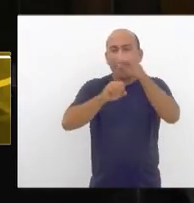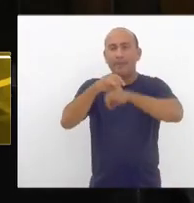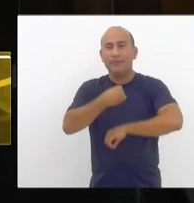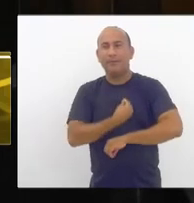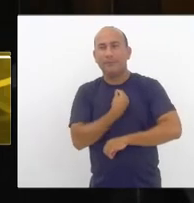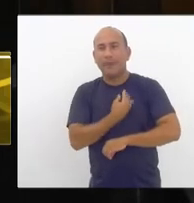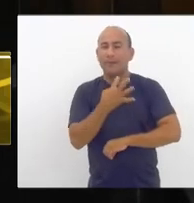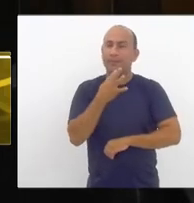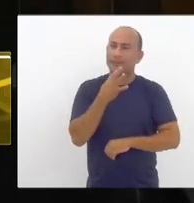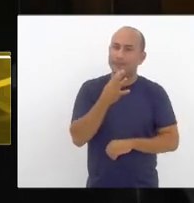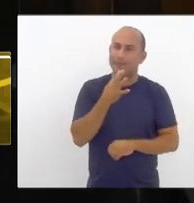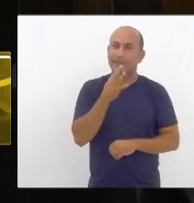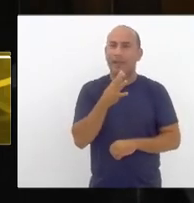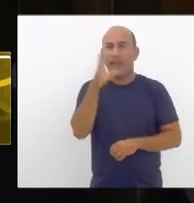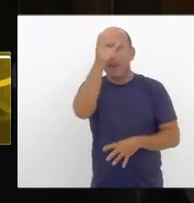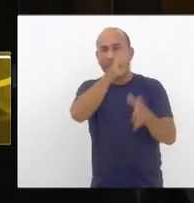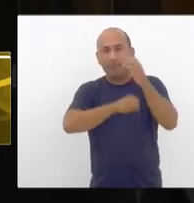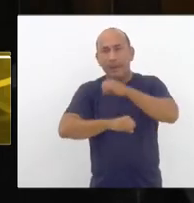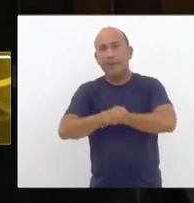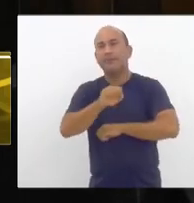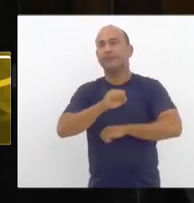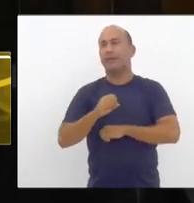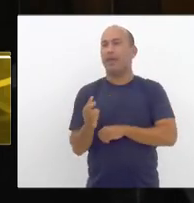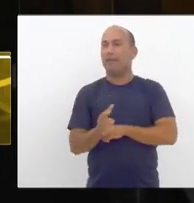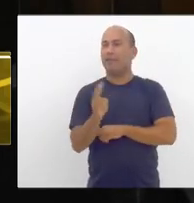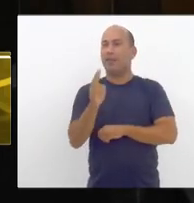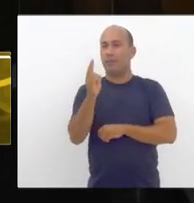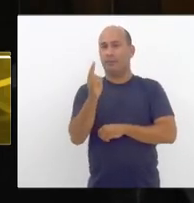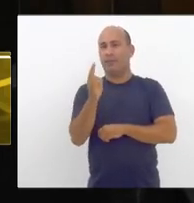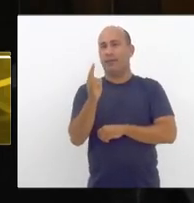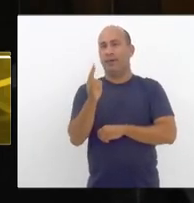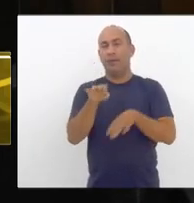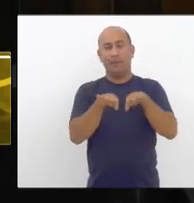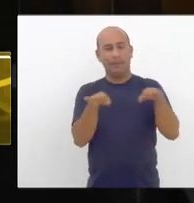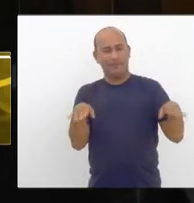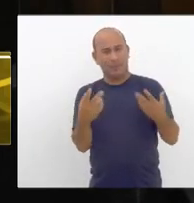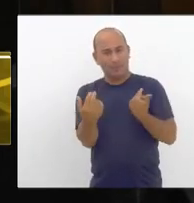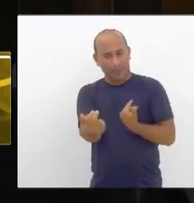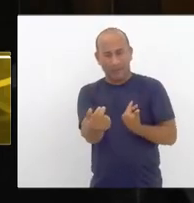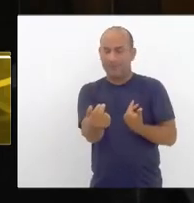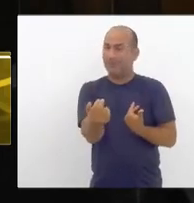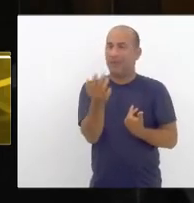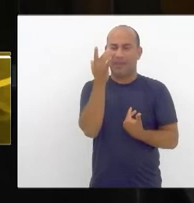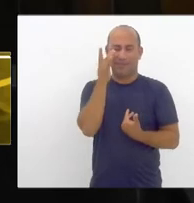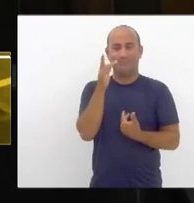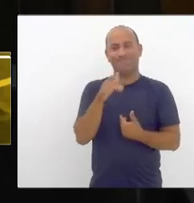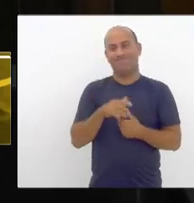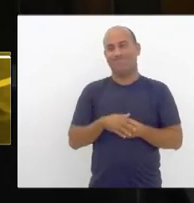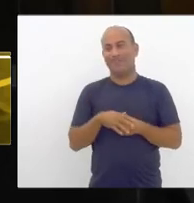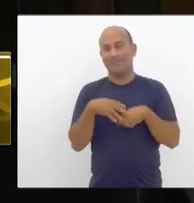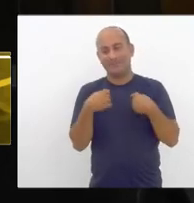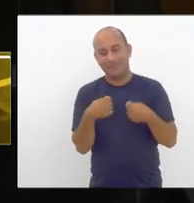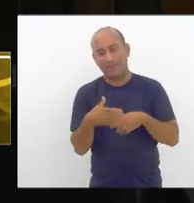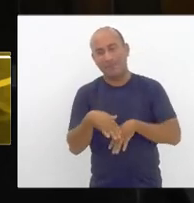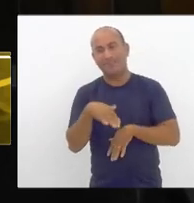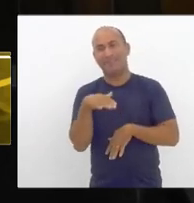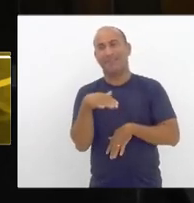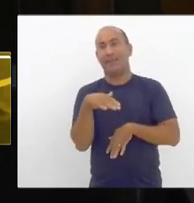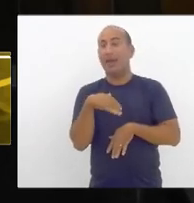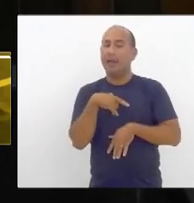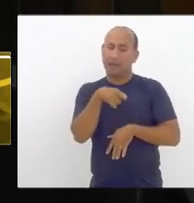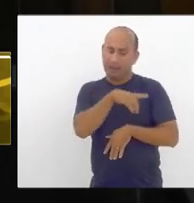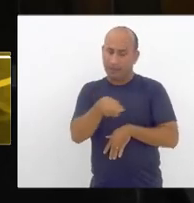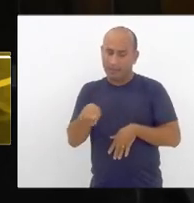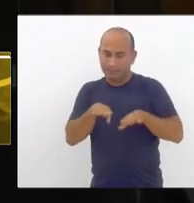aprende a reconhecer aprende a valorizar uma mesa como essa acho que não seria suficiente agora esses aqui da mesa eu posso chamar